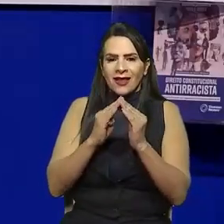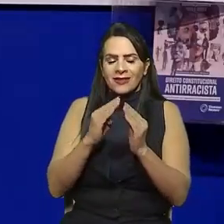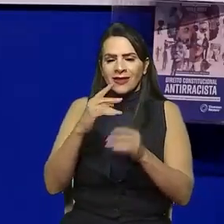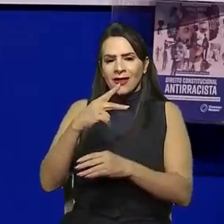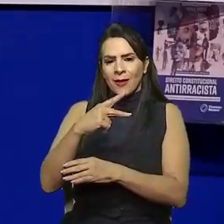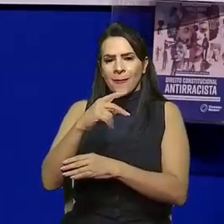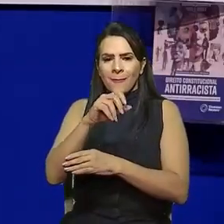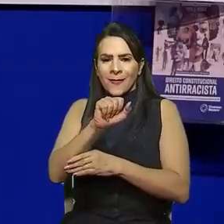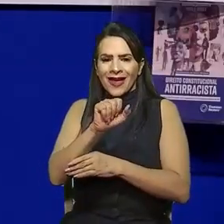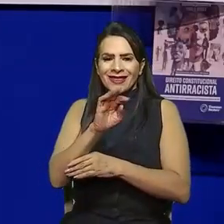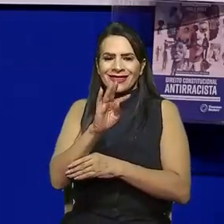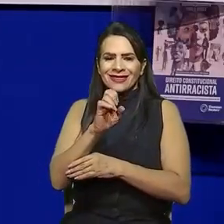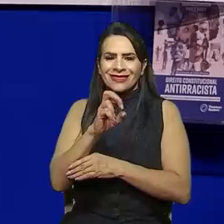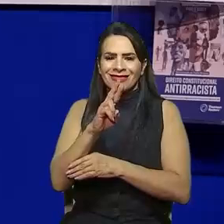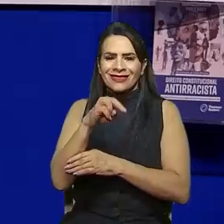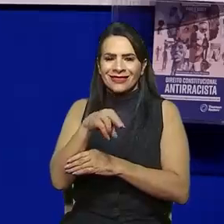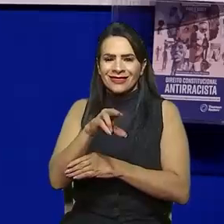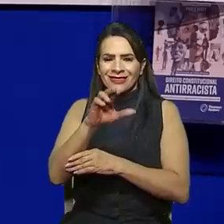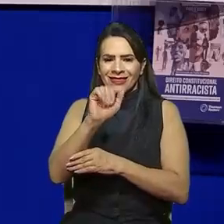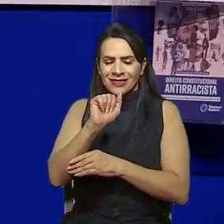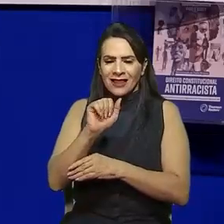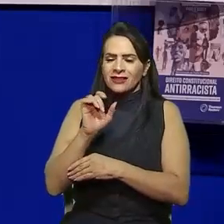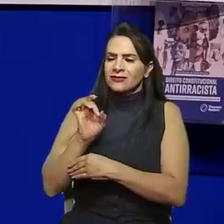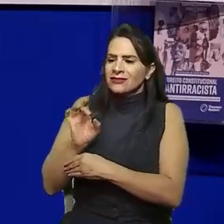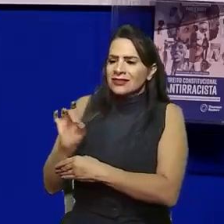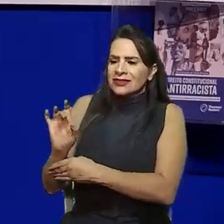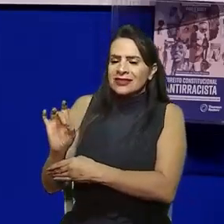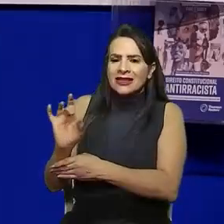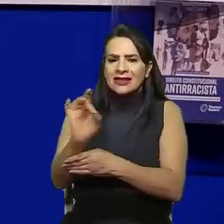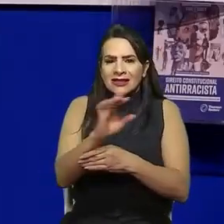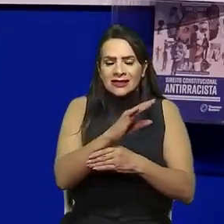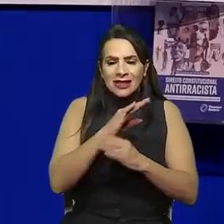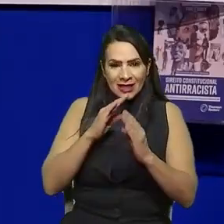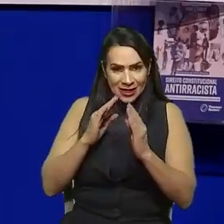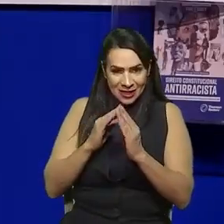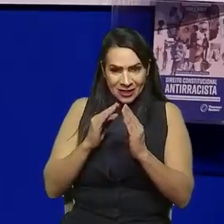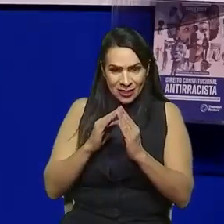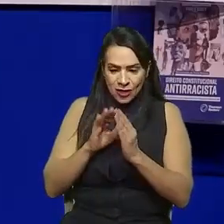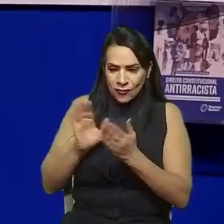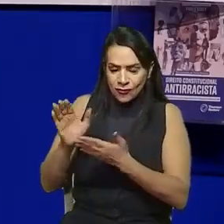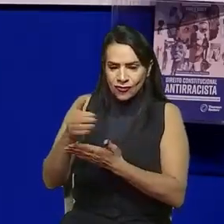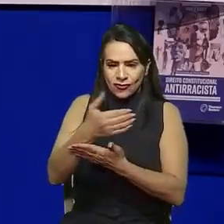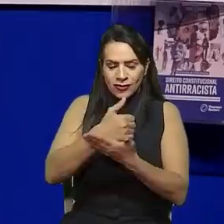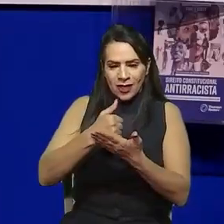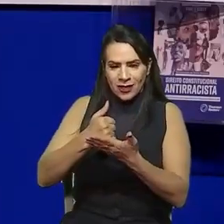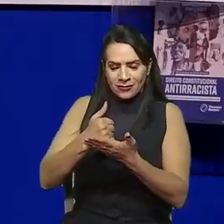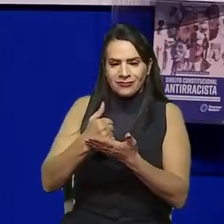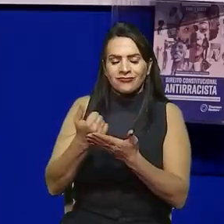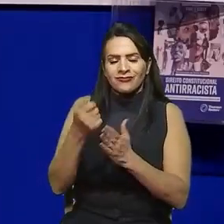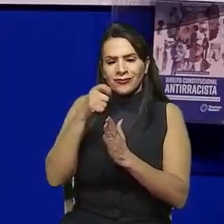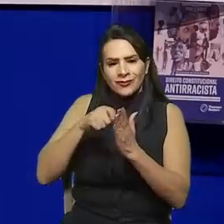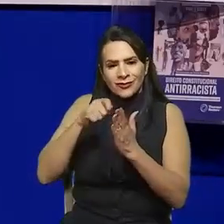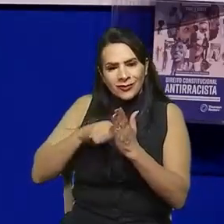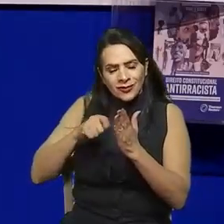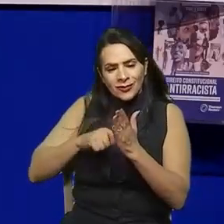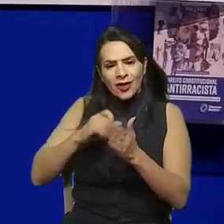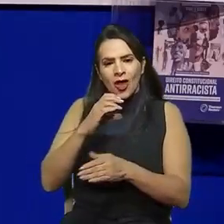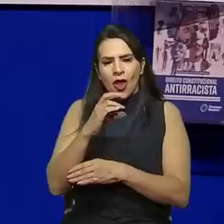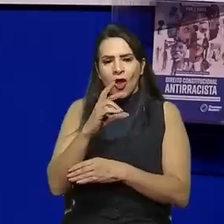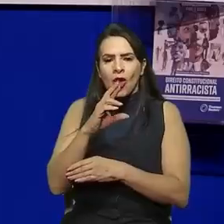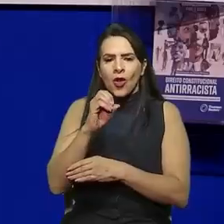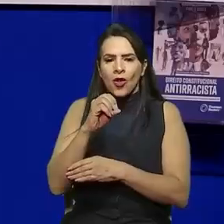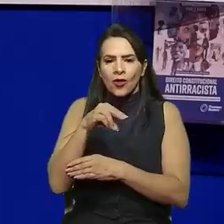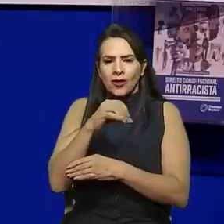vou juntar as crônicas de cada casa que foi nossa casa. Então, desde o Castelo